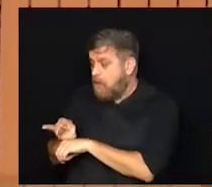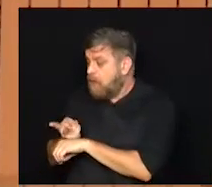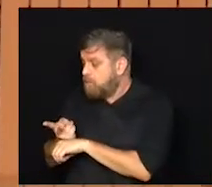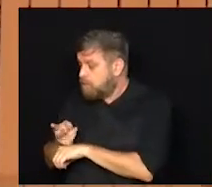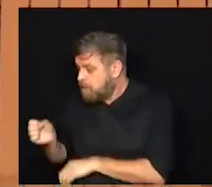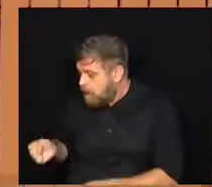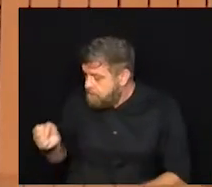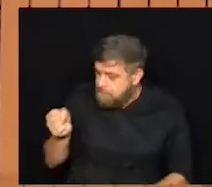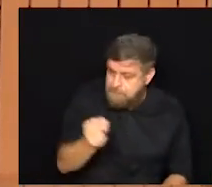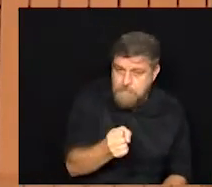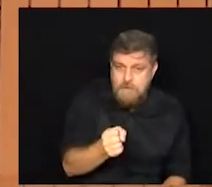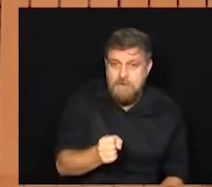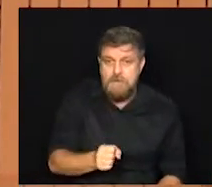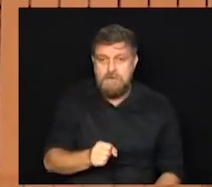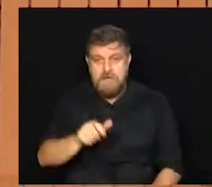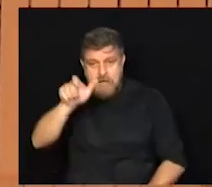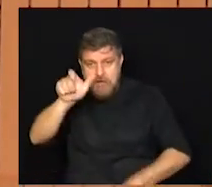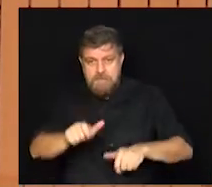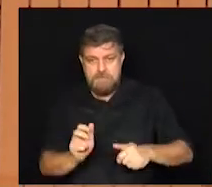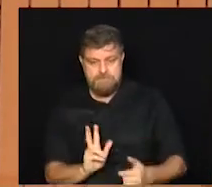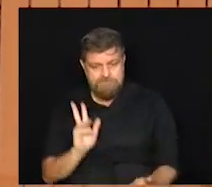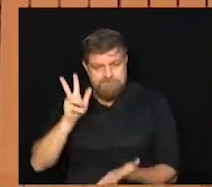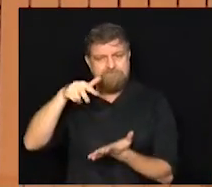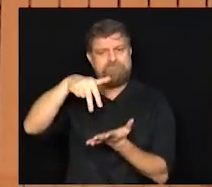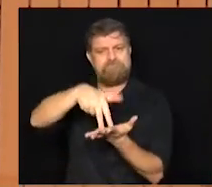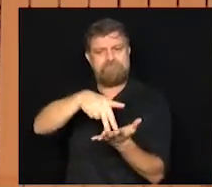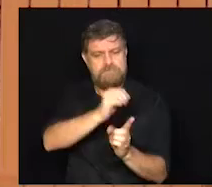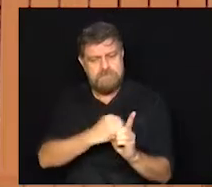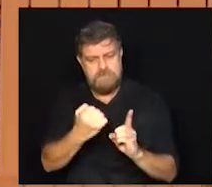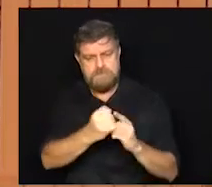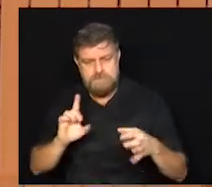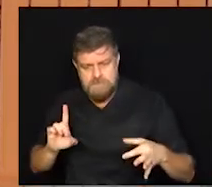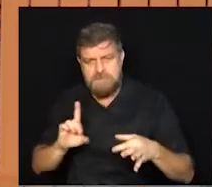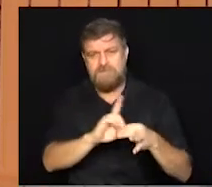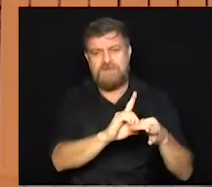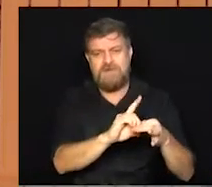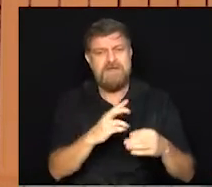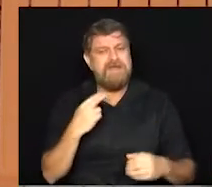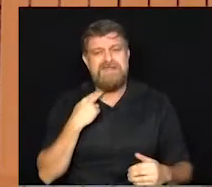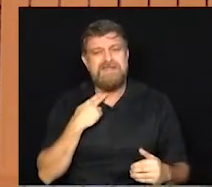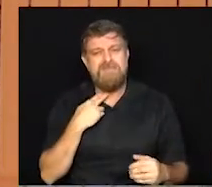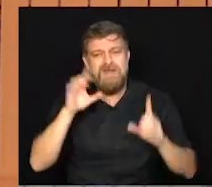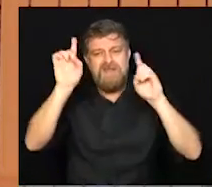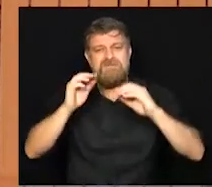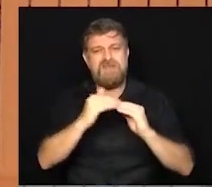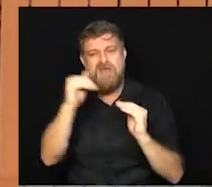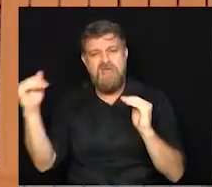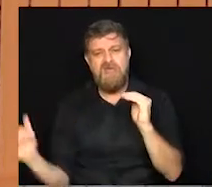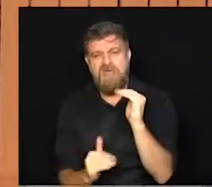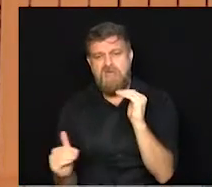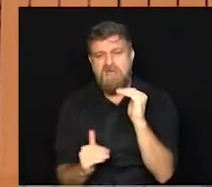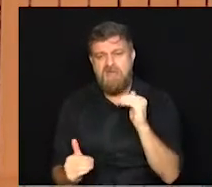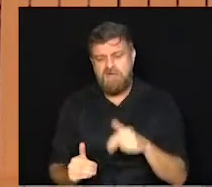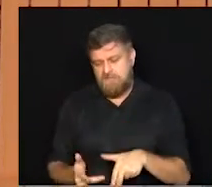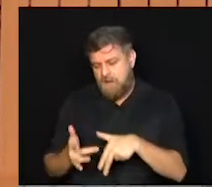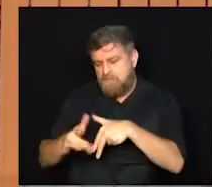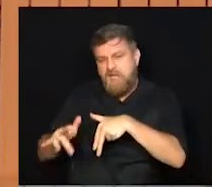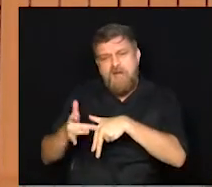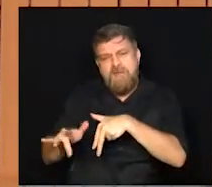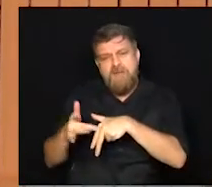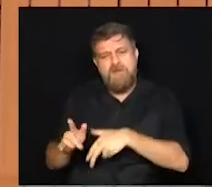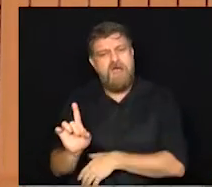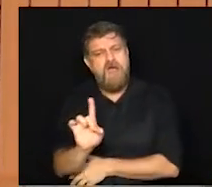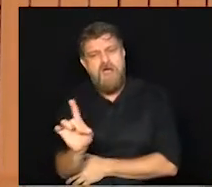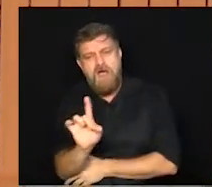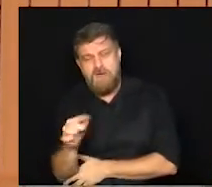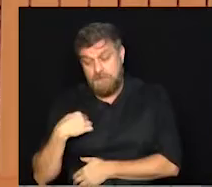que realmente coloquem eles na sociedade. Não que eles fiquem para trás, que nem a Cláudia frisou aí. Então, nós estamos aqui para quê? É